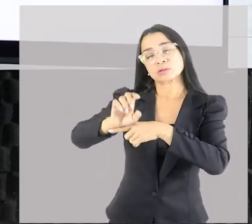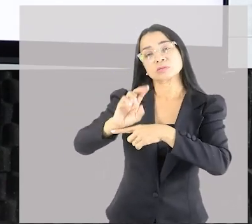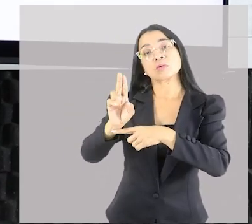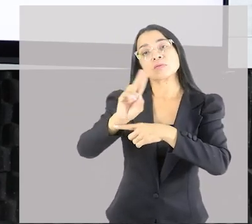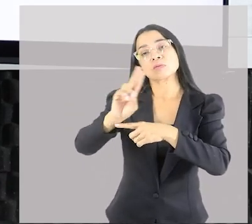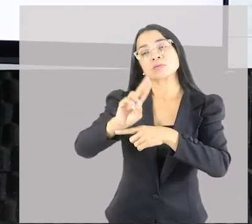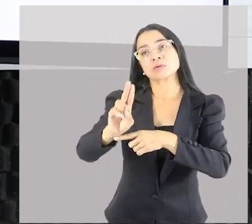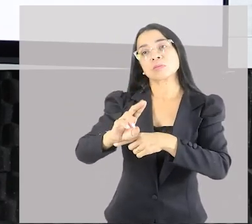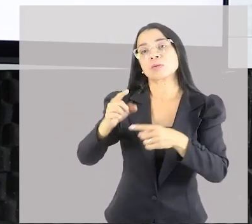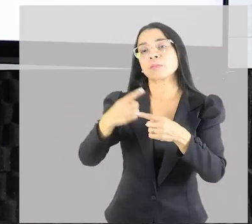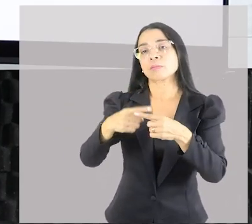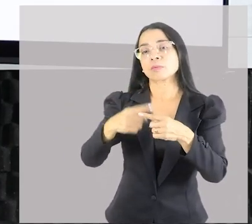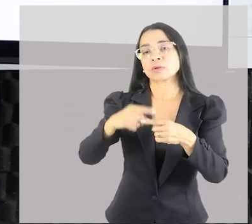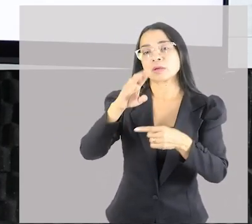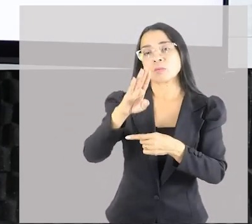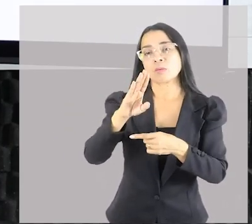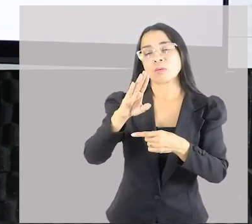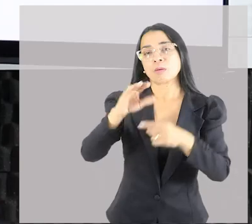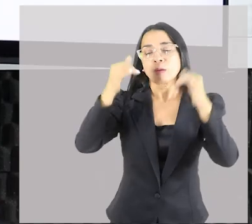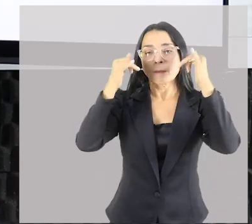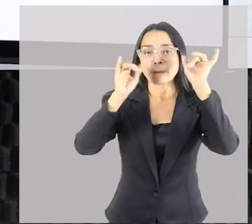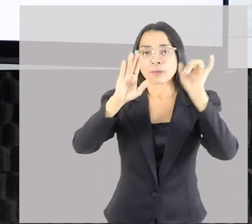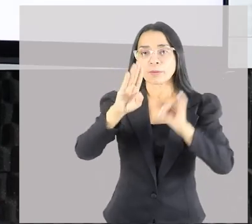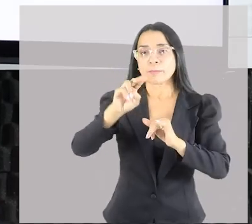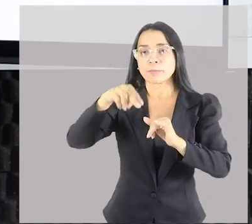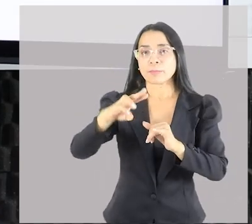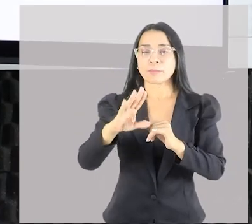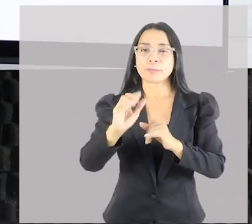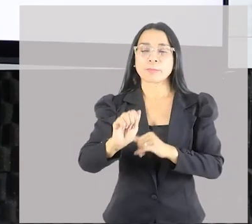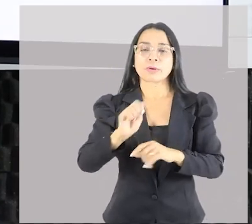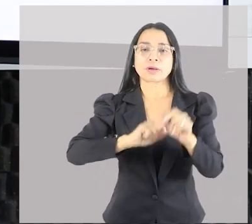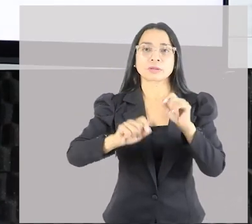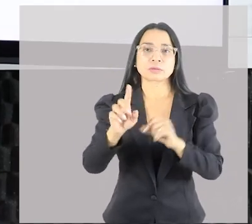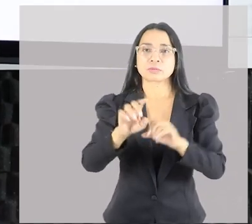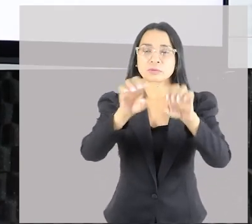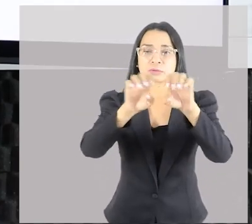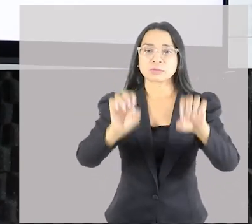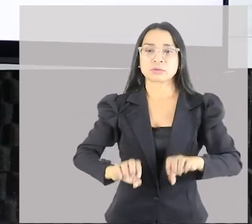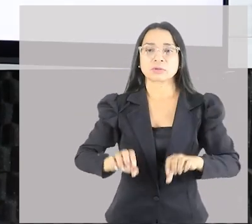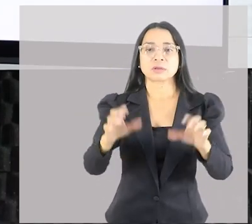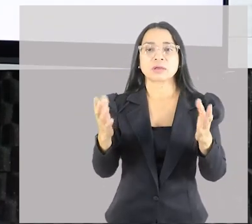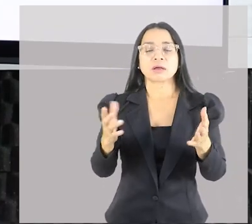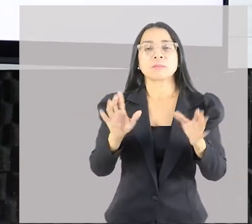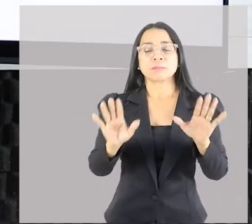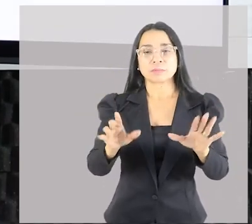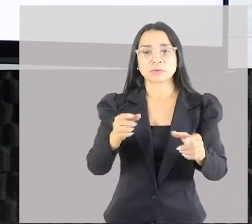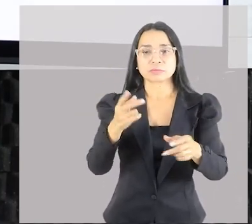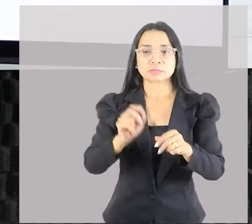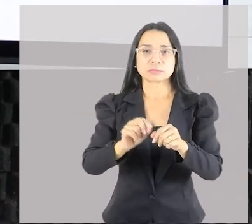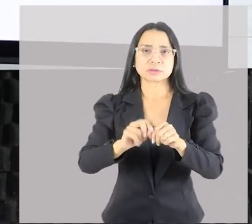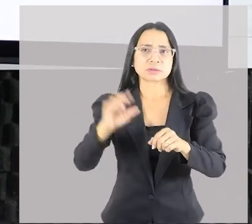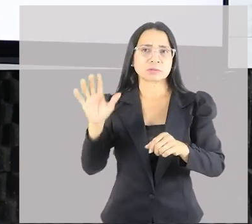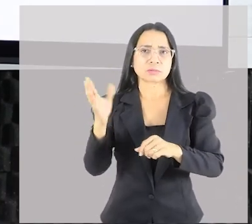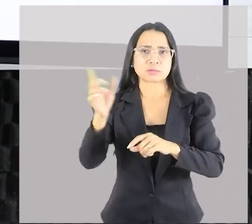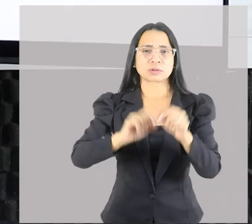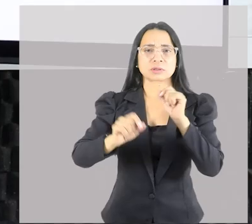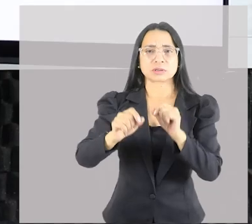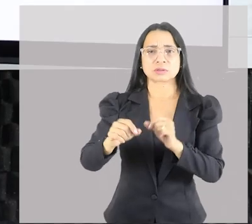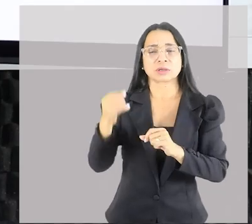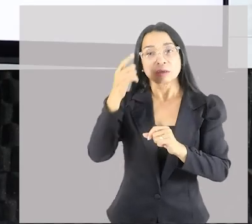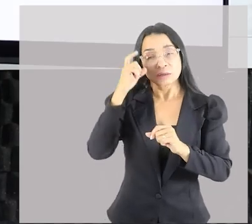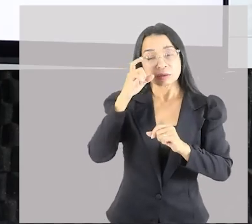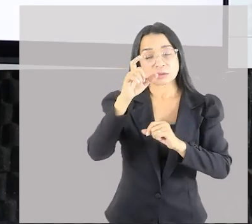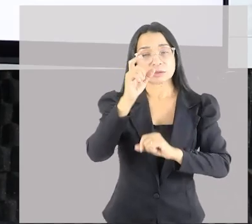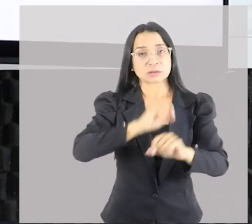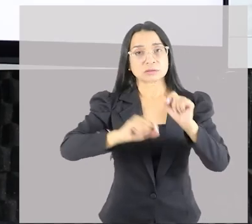o boi bumbá tem muita gente que confunde. Ele não é a mesma estrutura, mas a gente não vai citar essa situação porque é interessante conhecer primeiro o Bumba Meu Boi